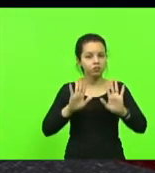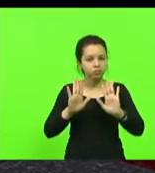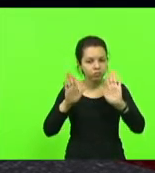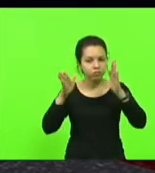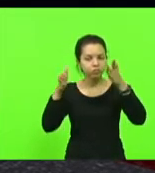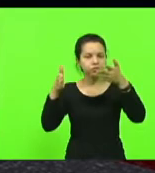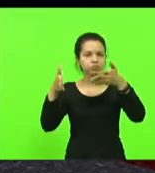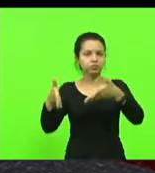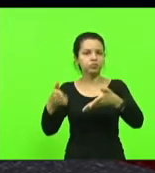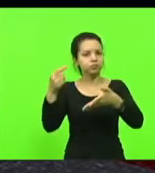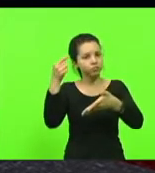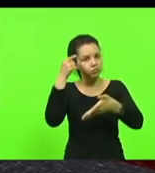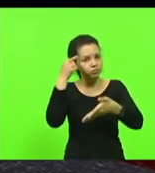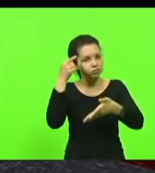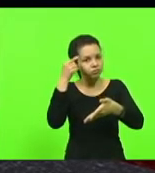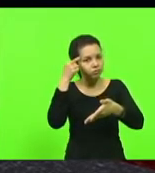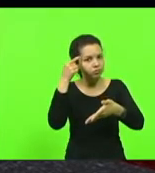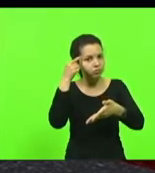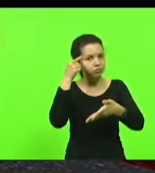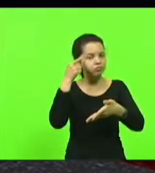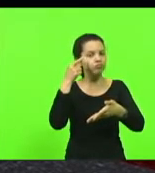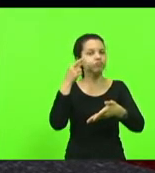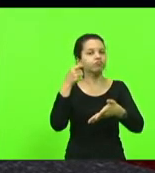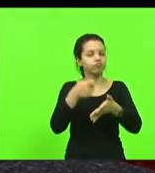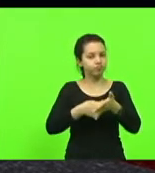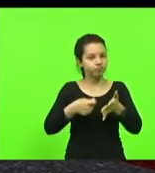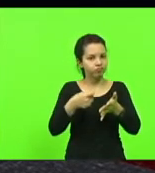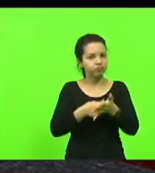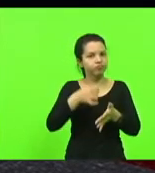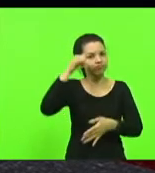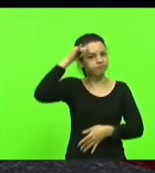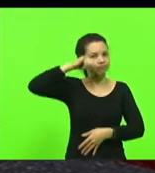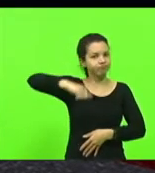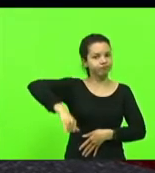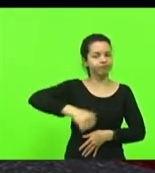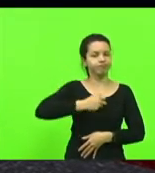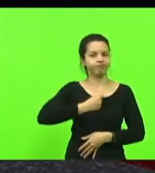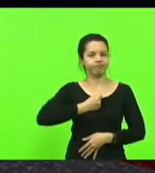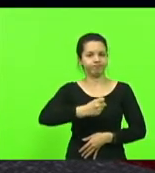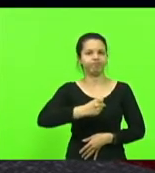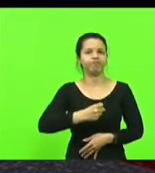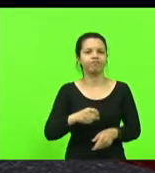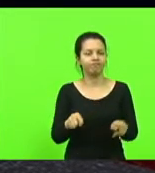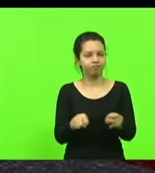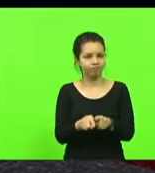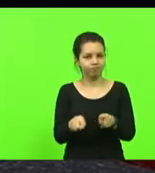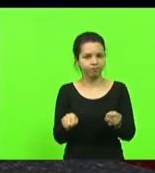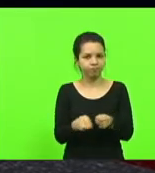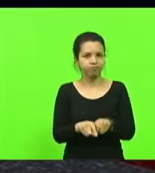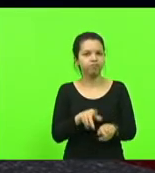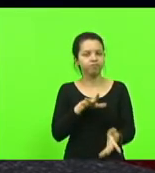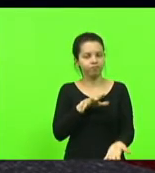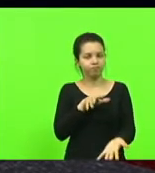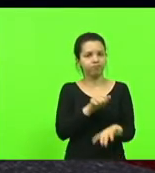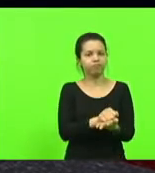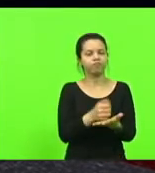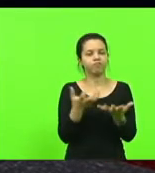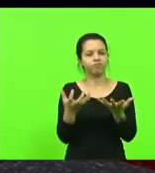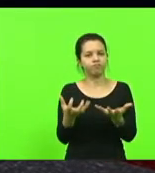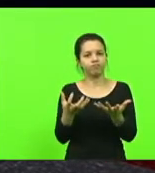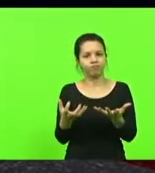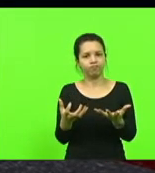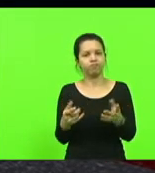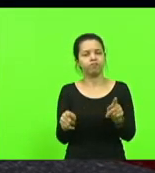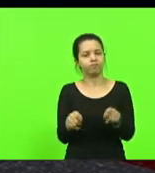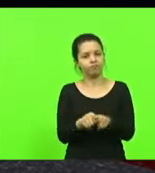a pensarmos nessa luta contra o suicídio também, e eu quero fazer esse registro. Além